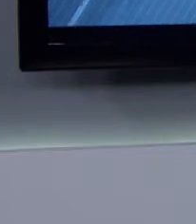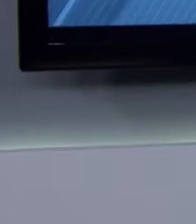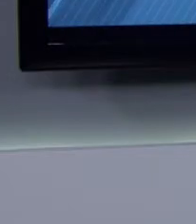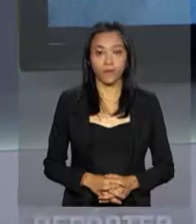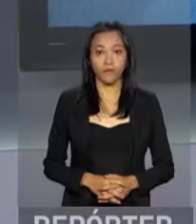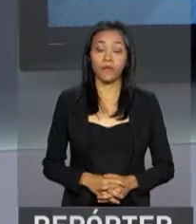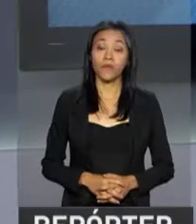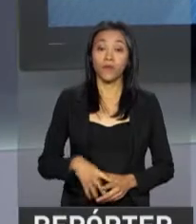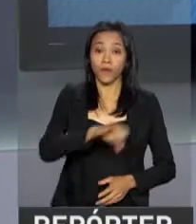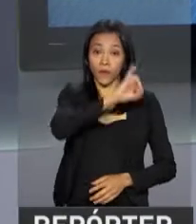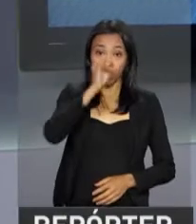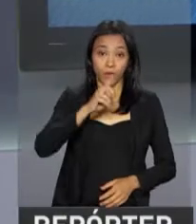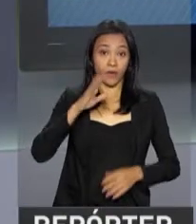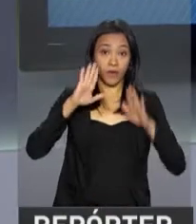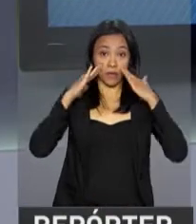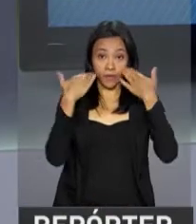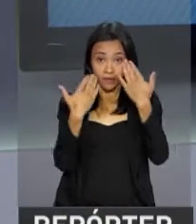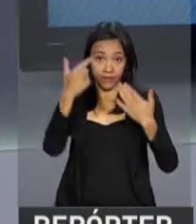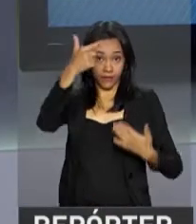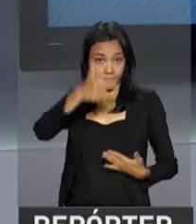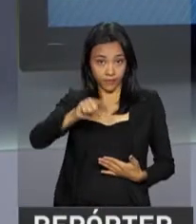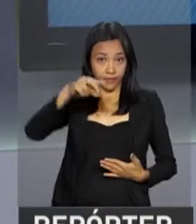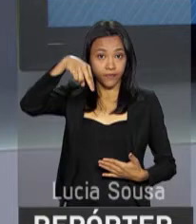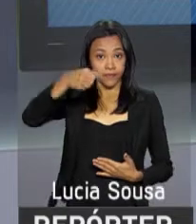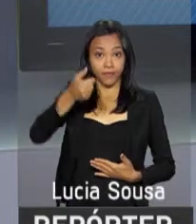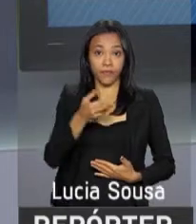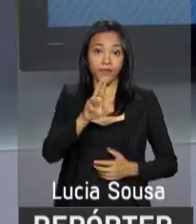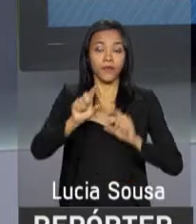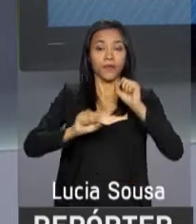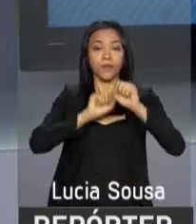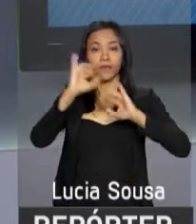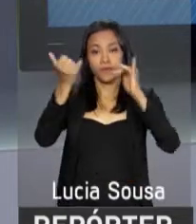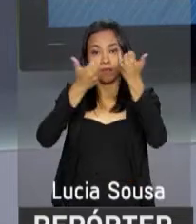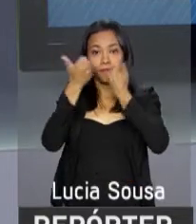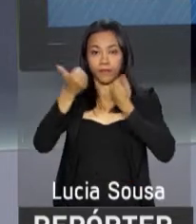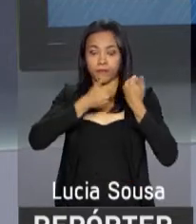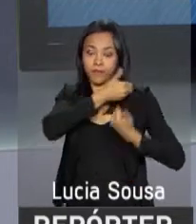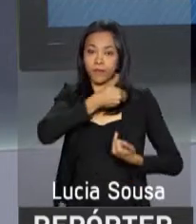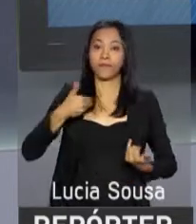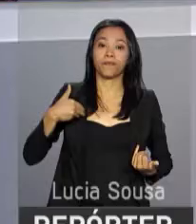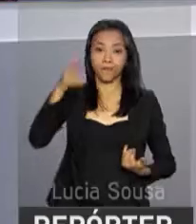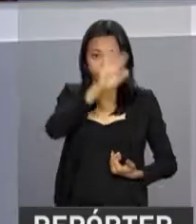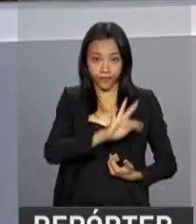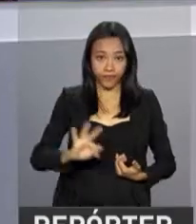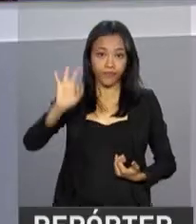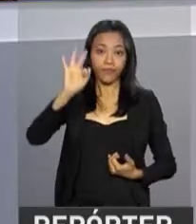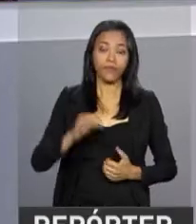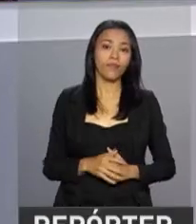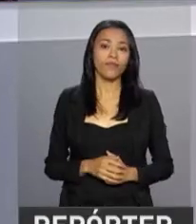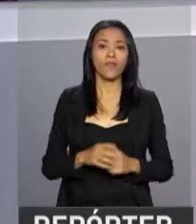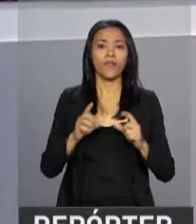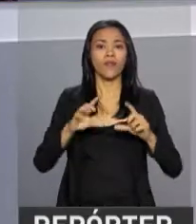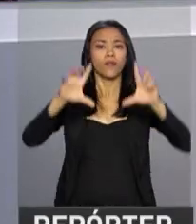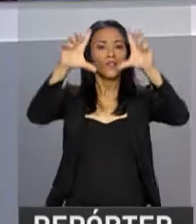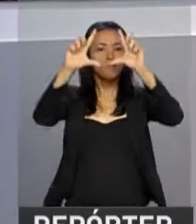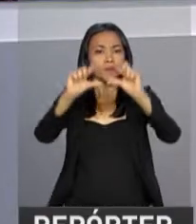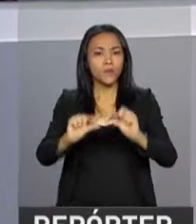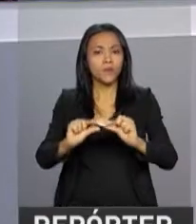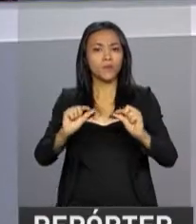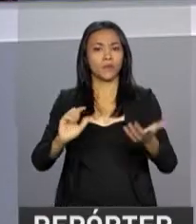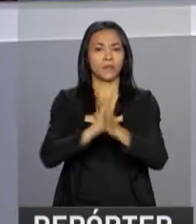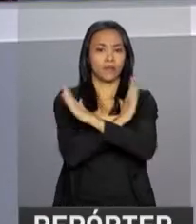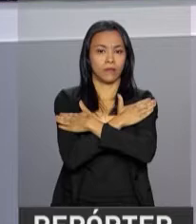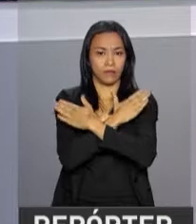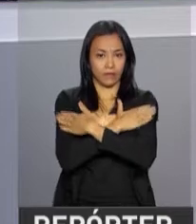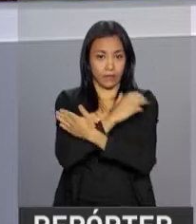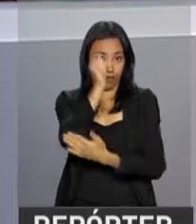lá no ar mais uma edição do repórter nbr com as notícias do governo federal cai a taxa de desemprego